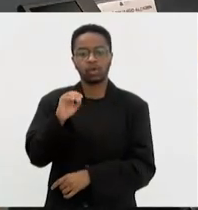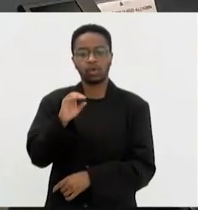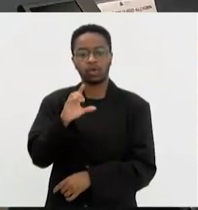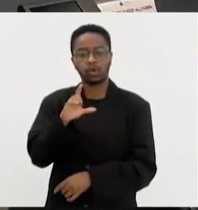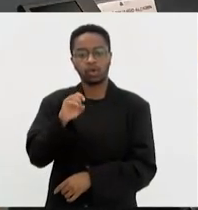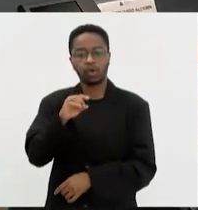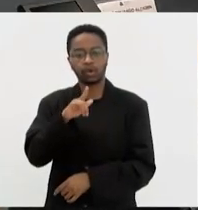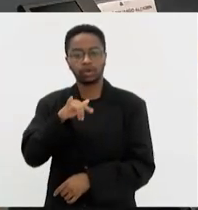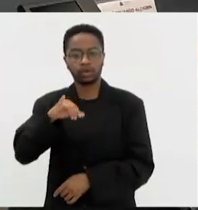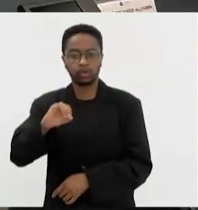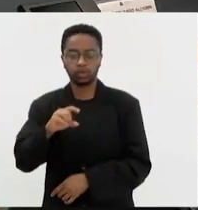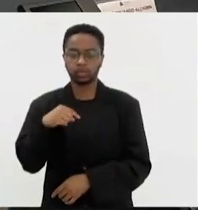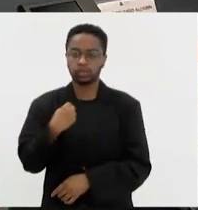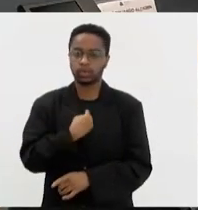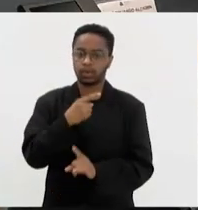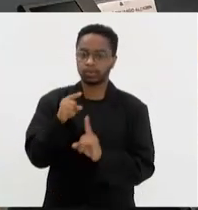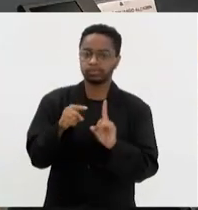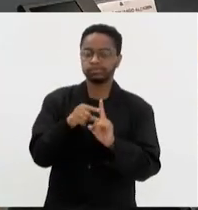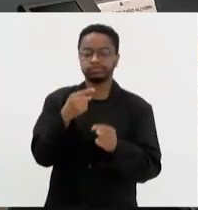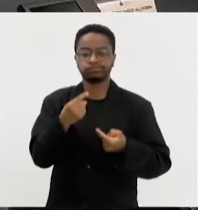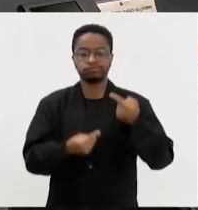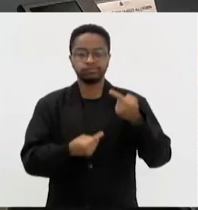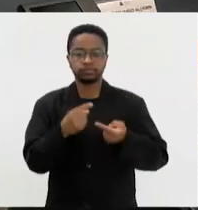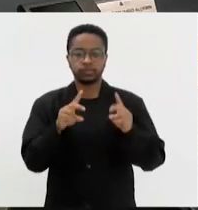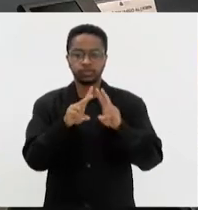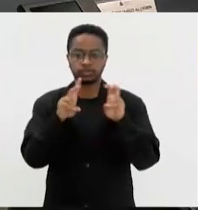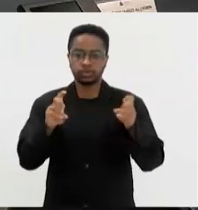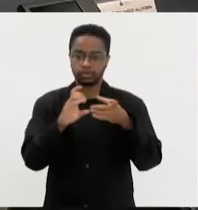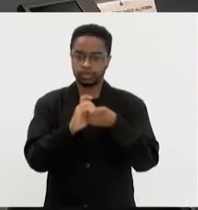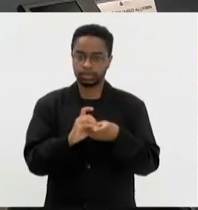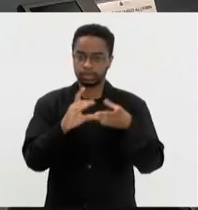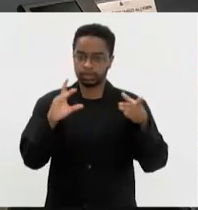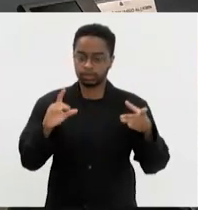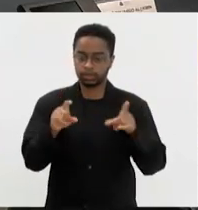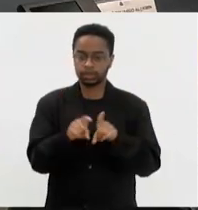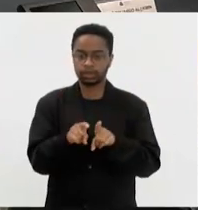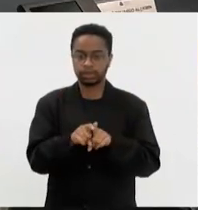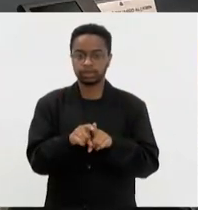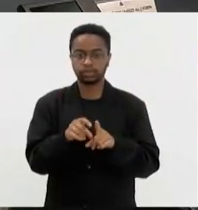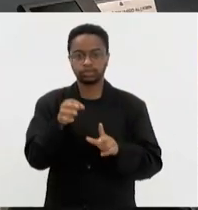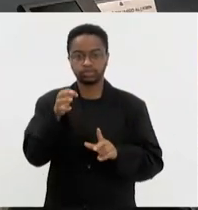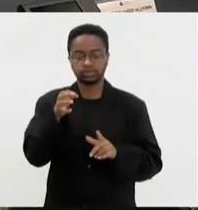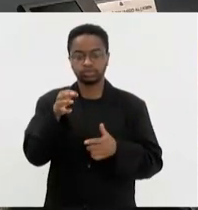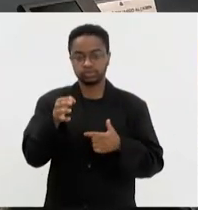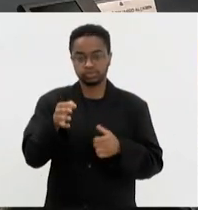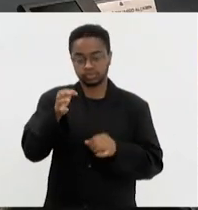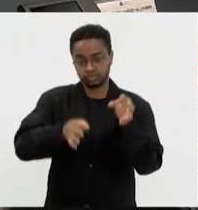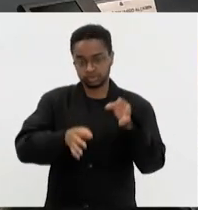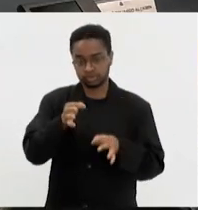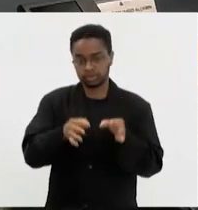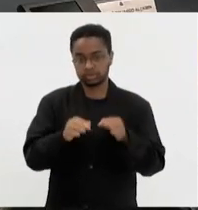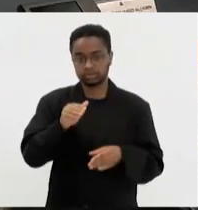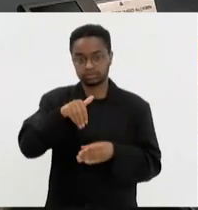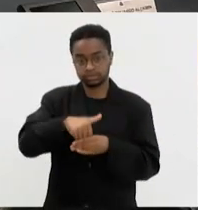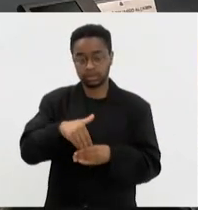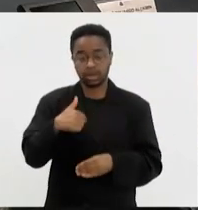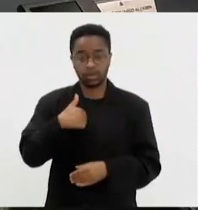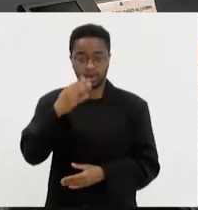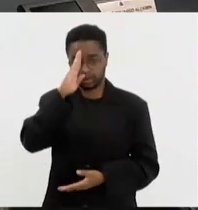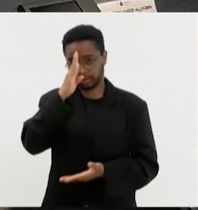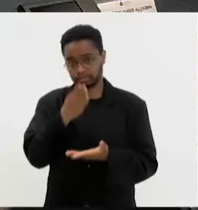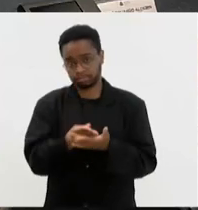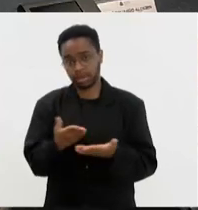discutir debater democracia e justiça eleitoral acho que no momento muito apropriado